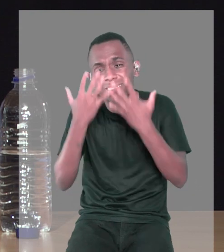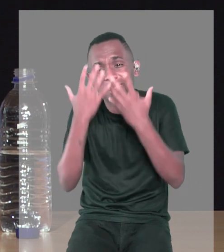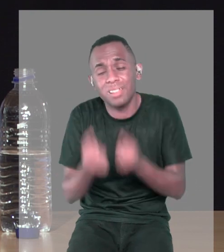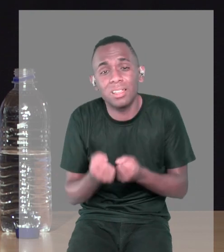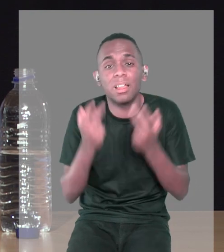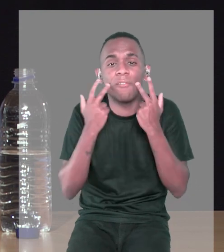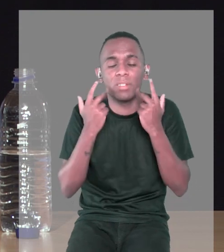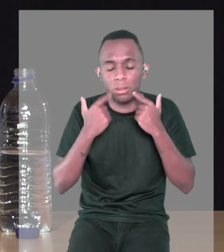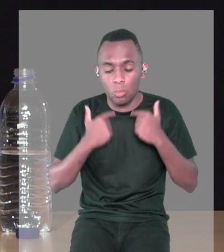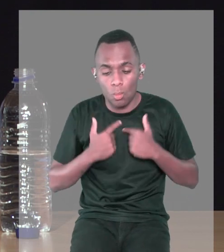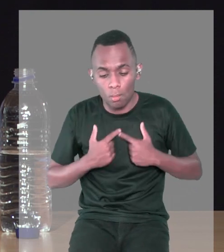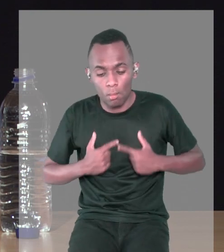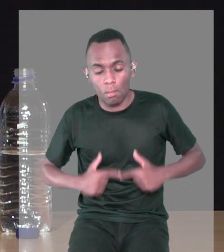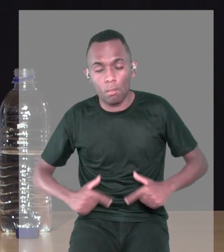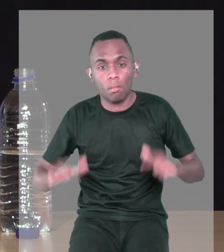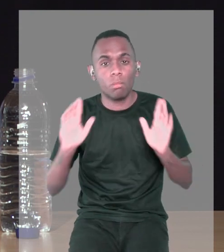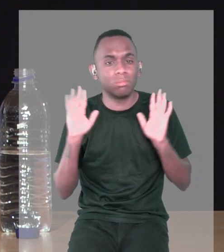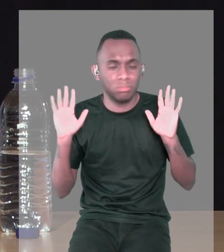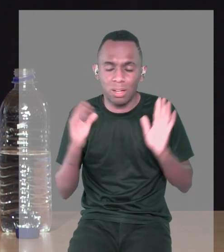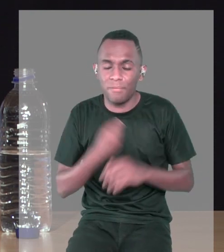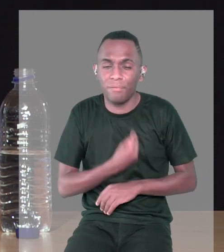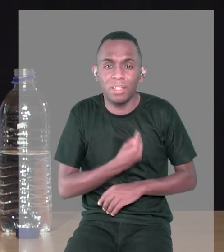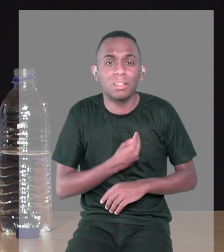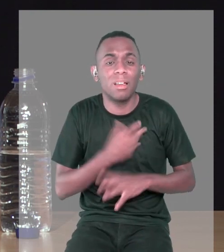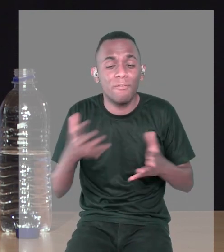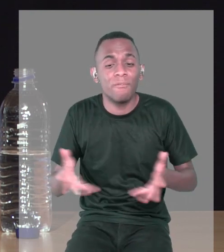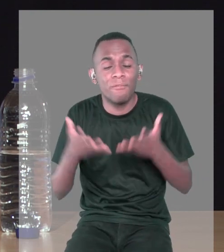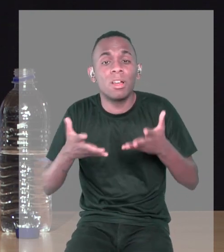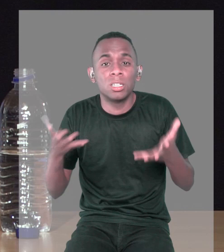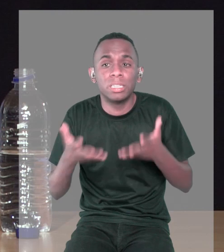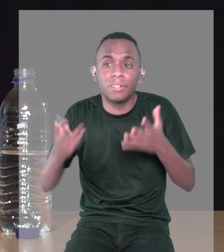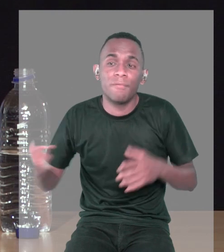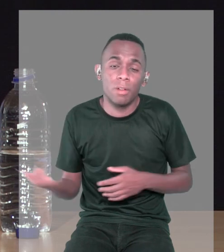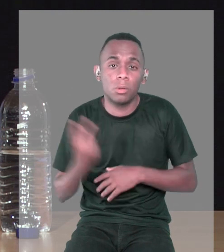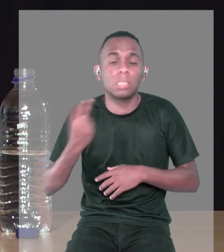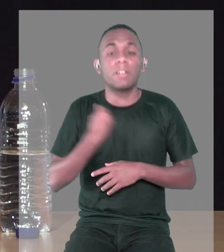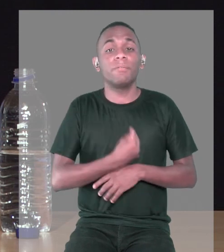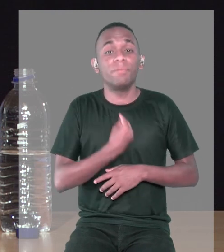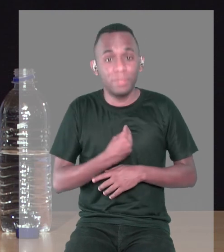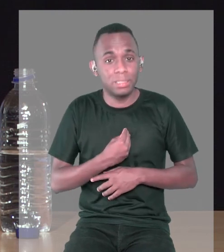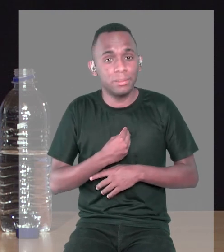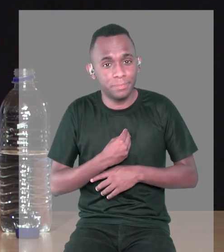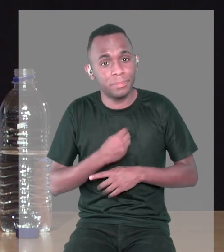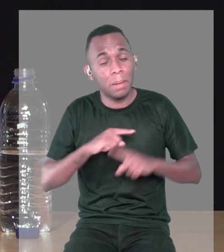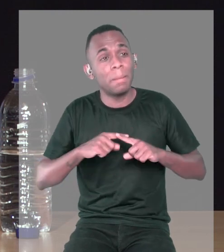atualmente contentam-se com a vida nua, ou seja, valorizam a sobrevivência